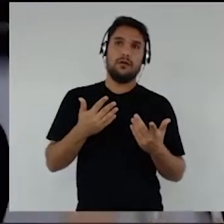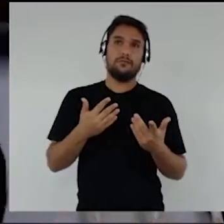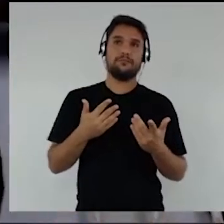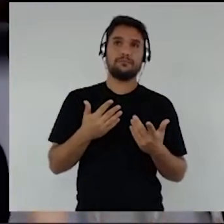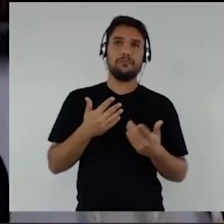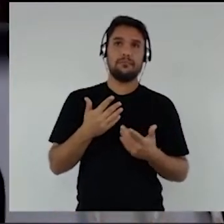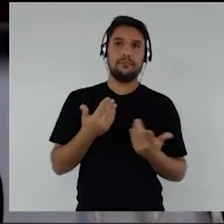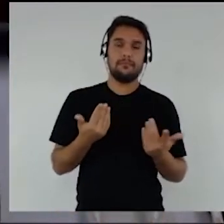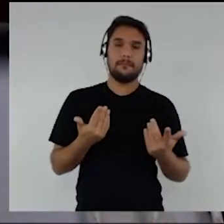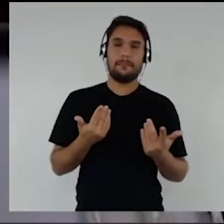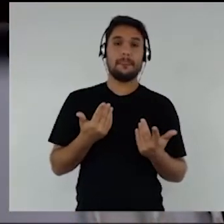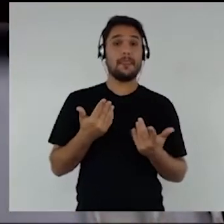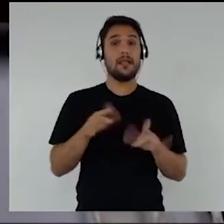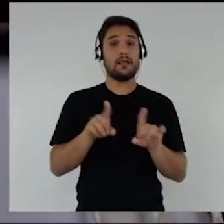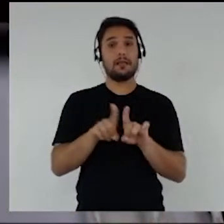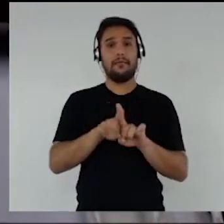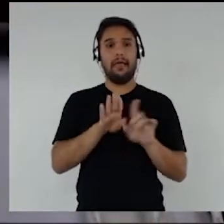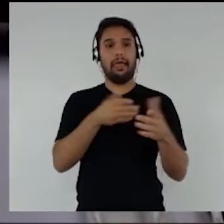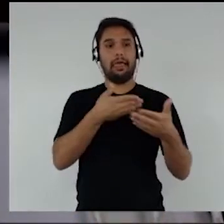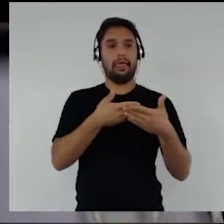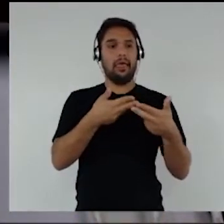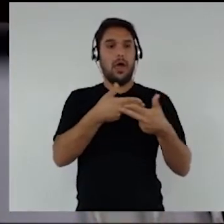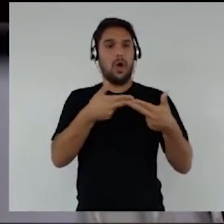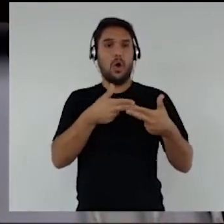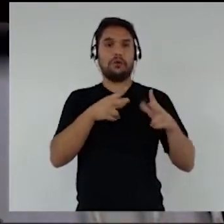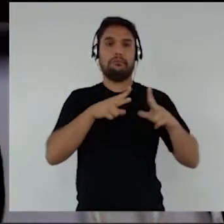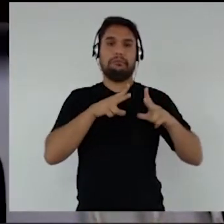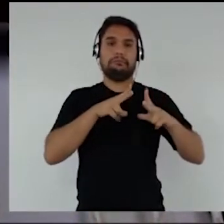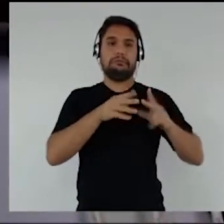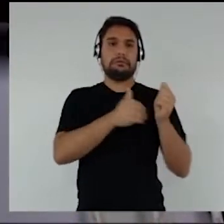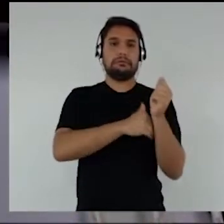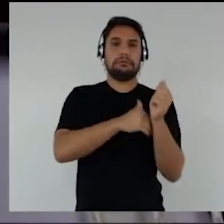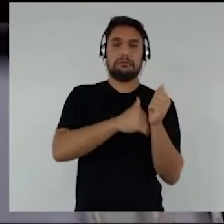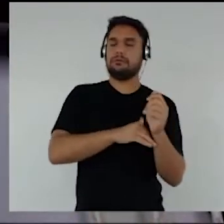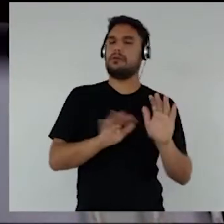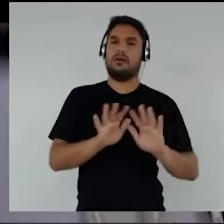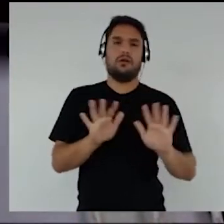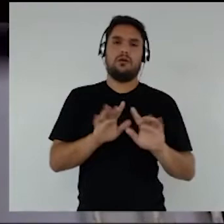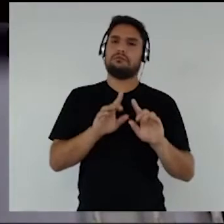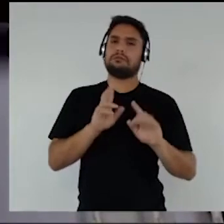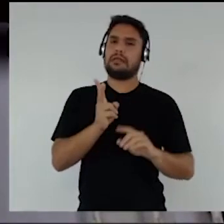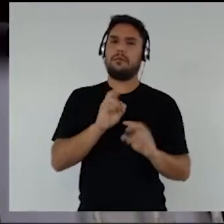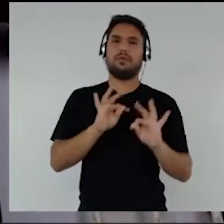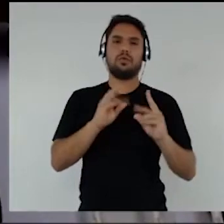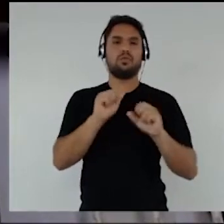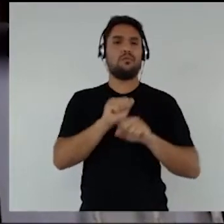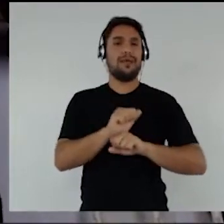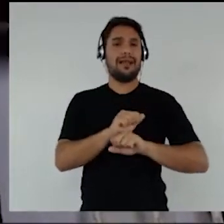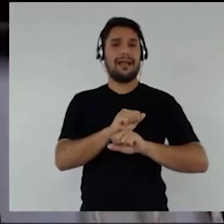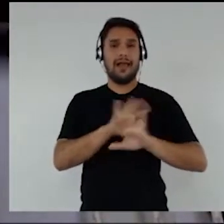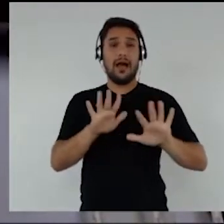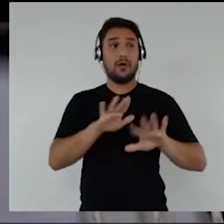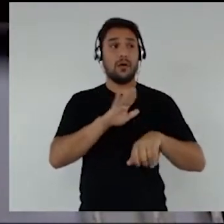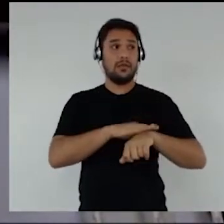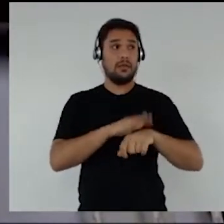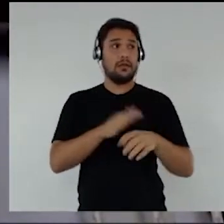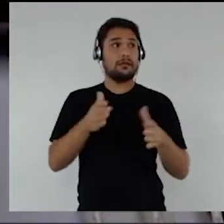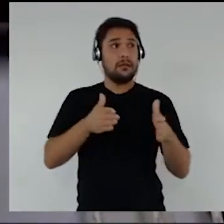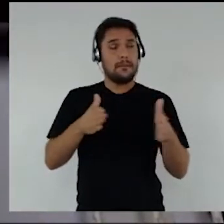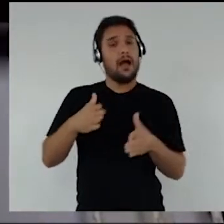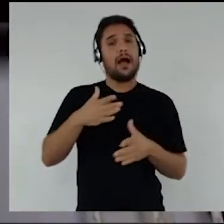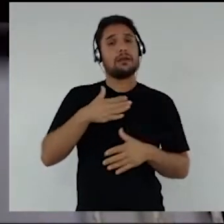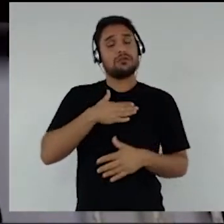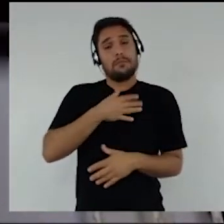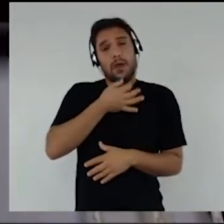4 paredes, algo que envolvesse algum tipo de situação escusa, né? Então, eu sinto que essa parte, ela, a